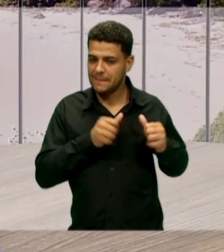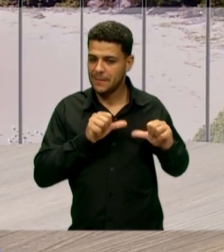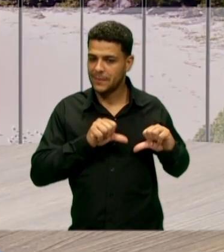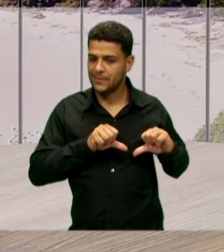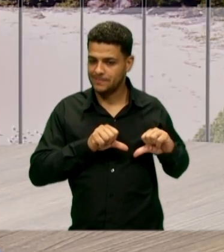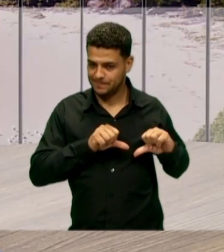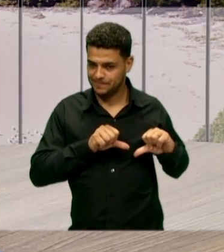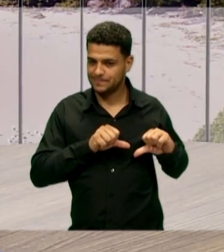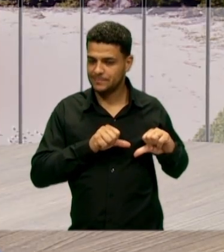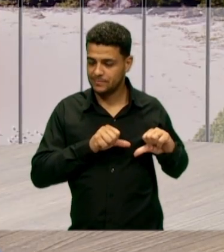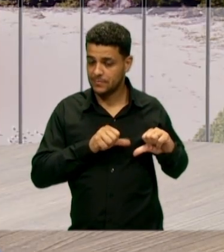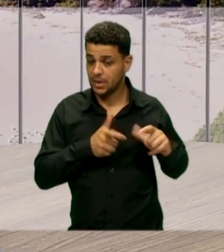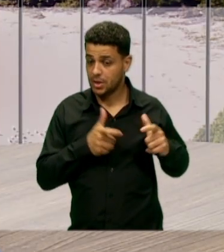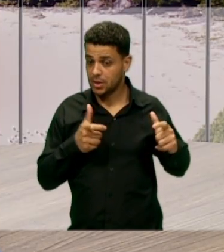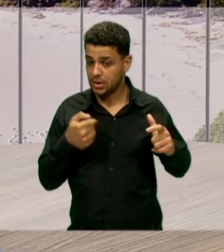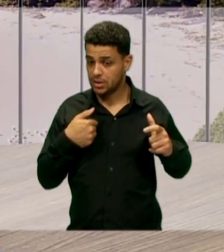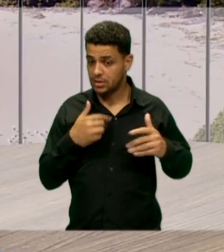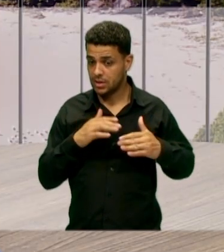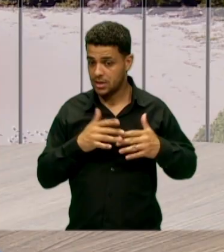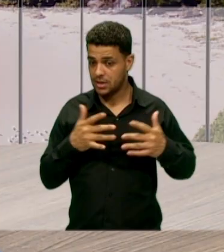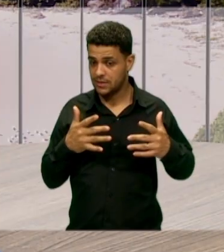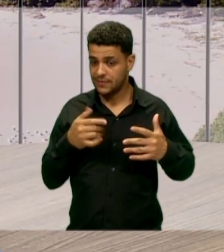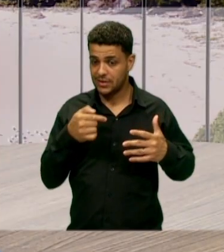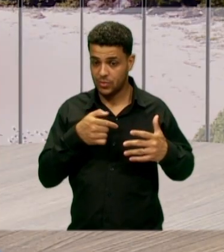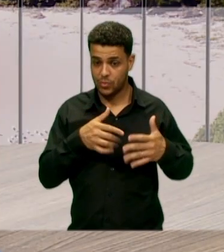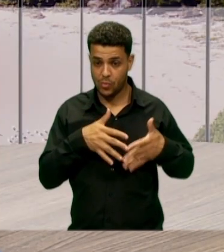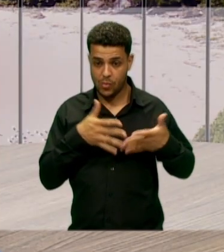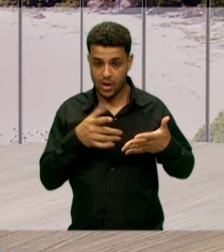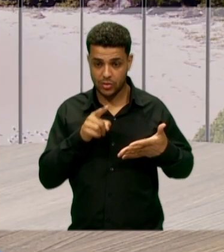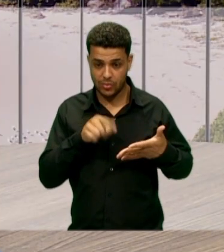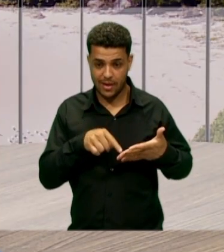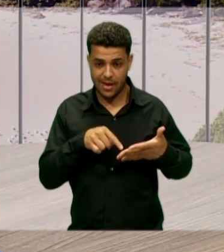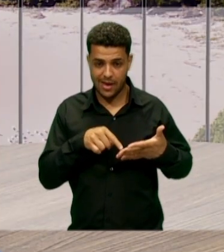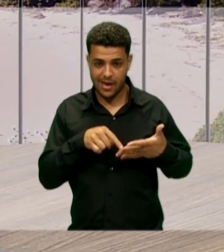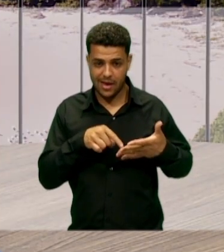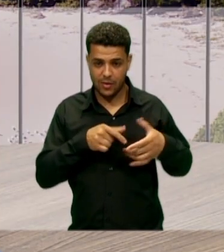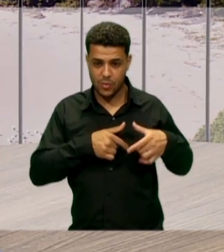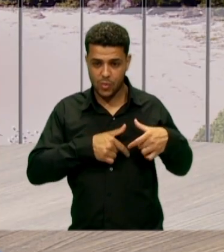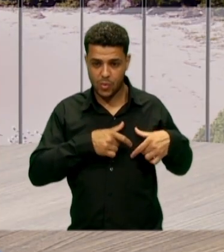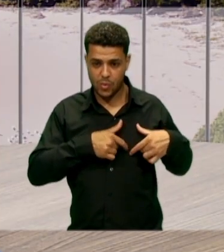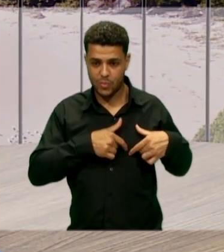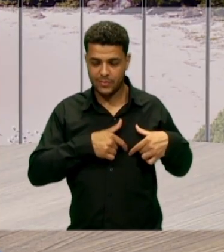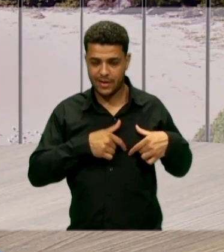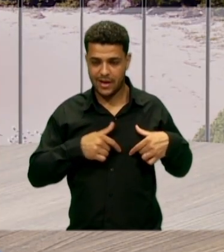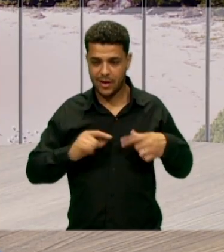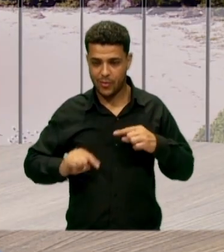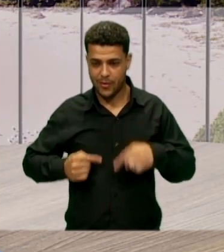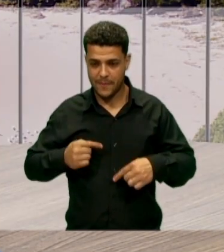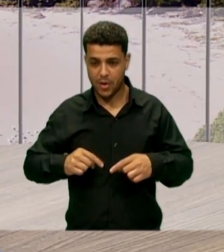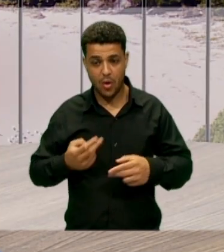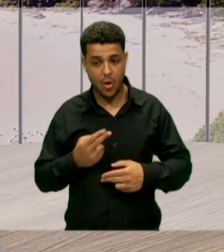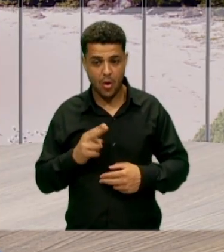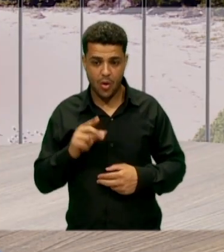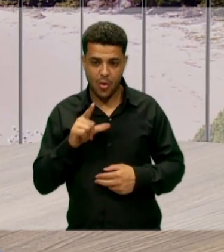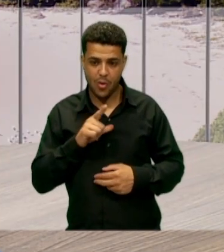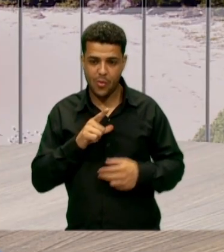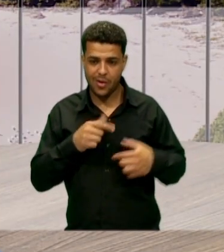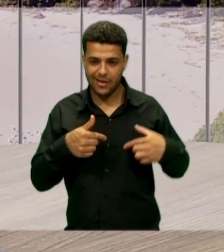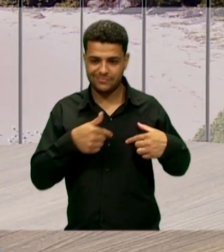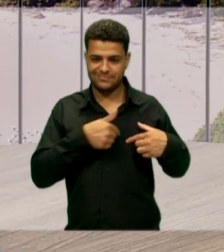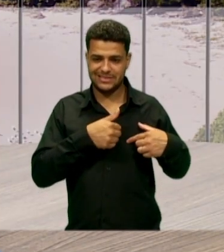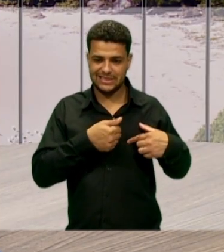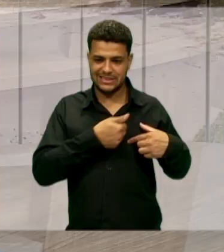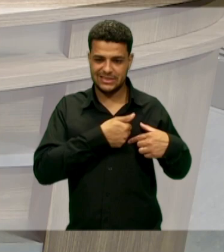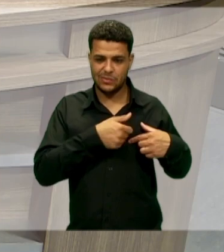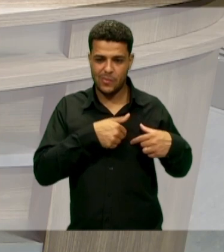grave. Na grande maioria das vezes, esses nódulos, eles são irregularidades hormonais ou são lesões